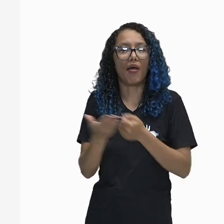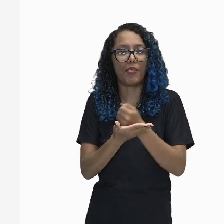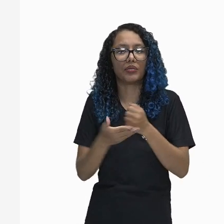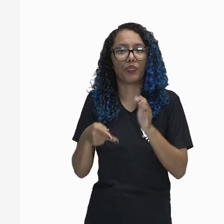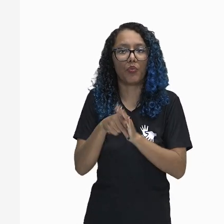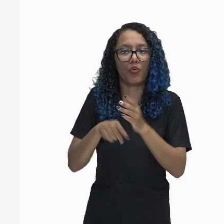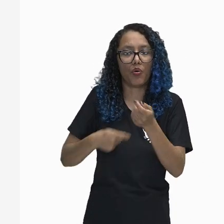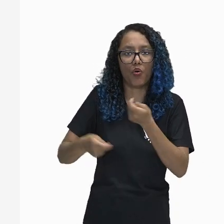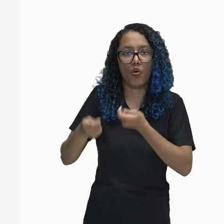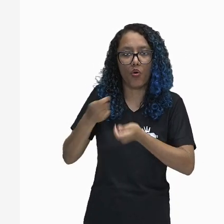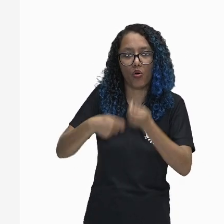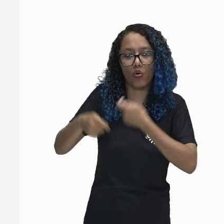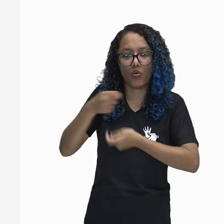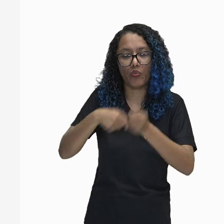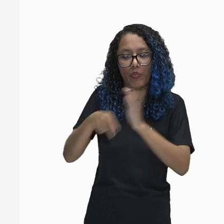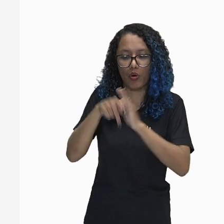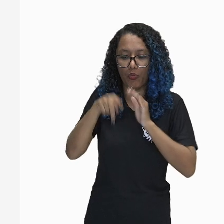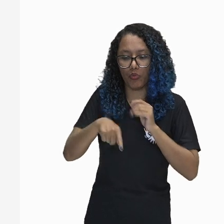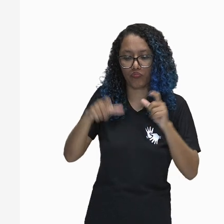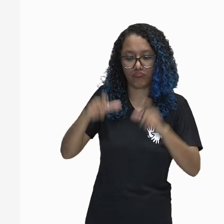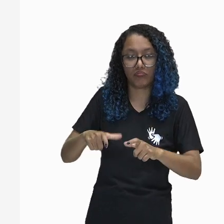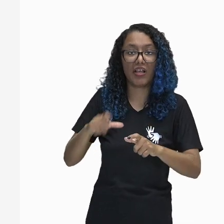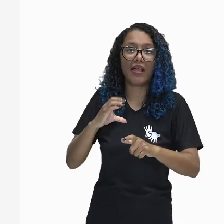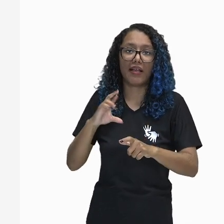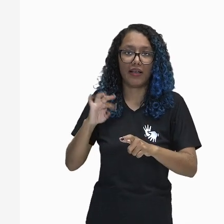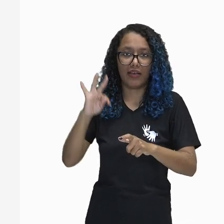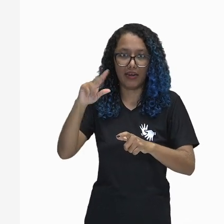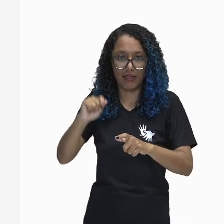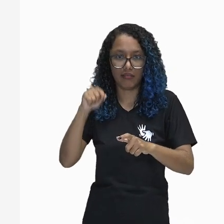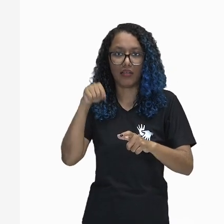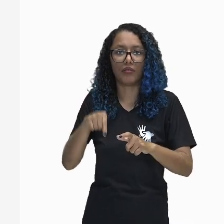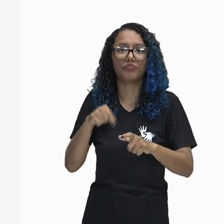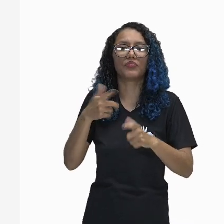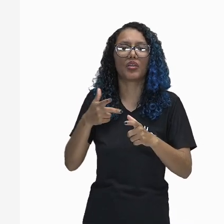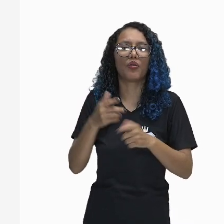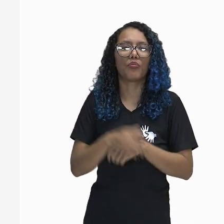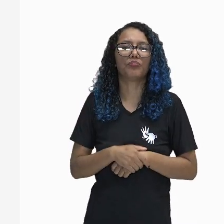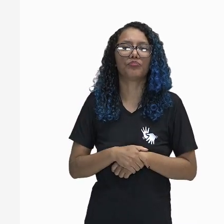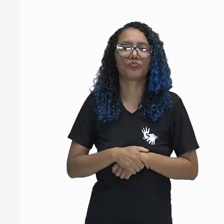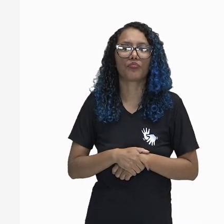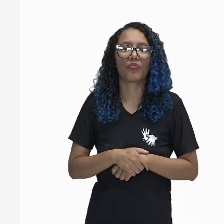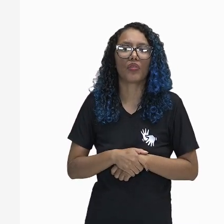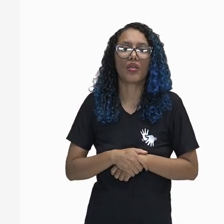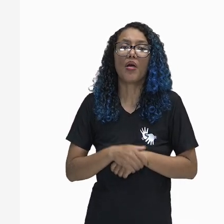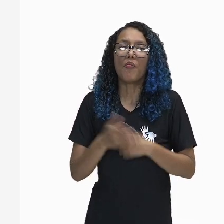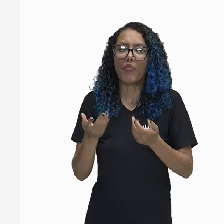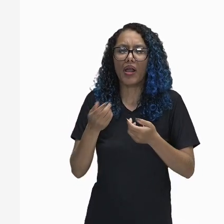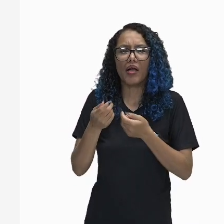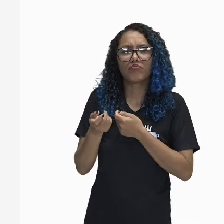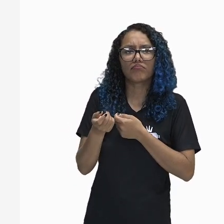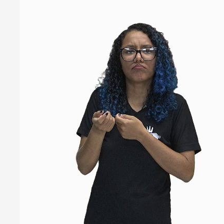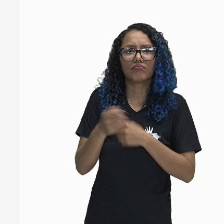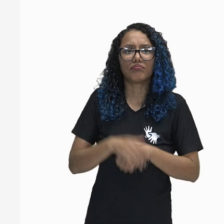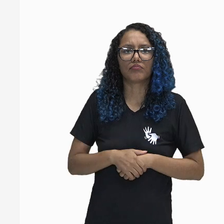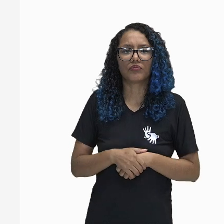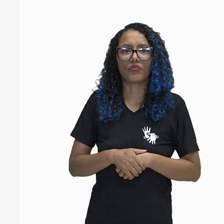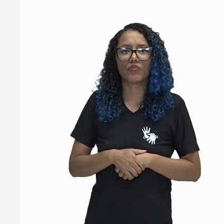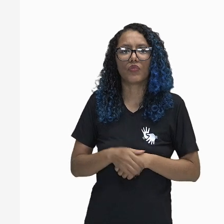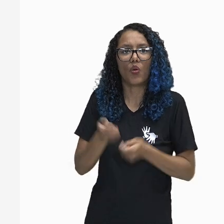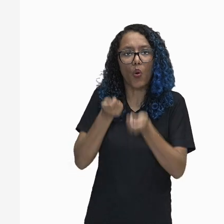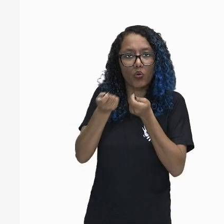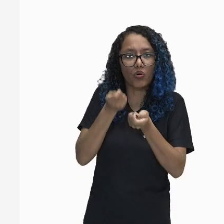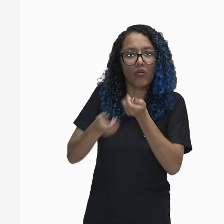controlar as trocas comerciais, os cretenses desenvolveram um sistema de escrita. Também dominaram